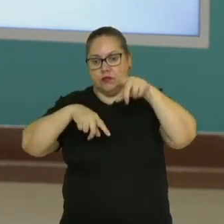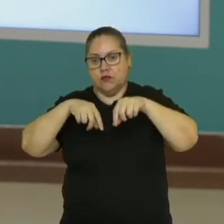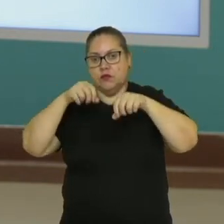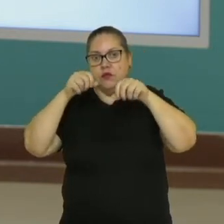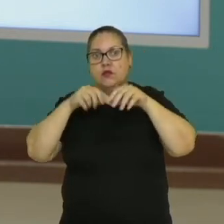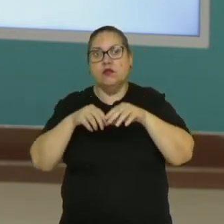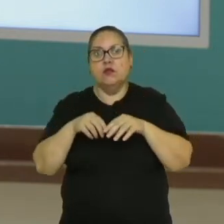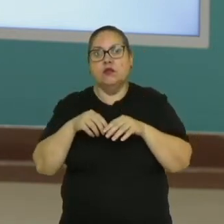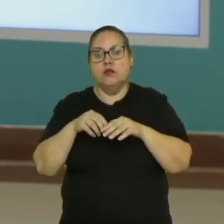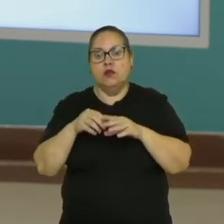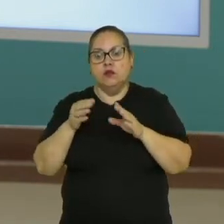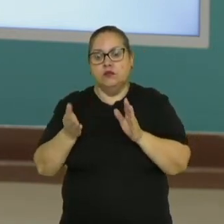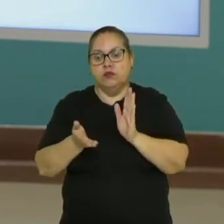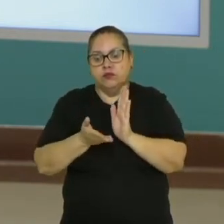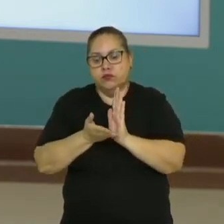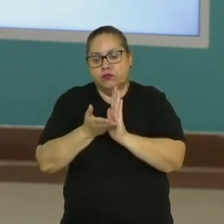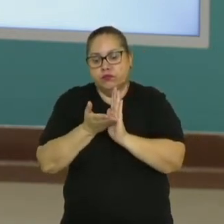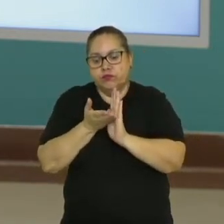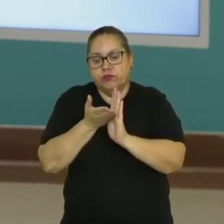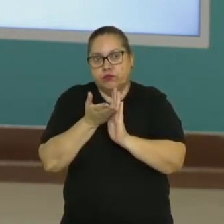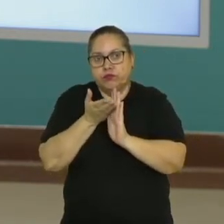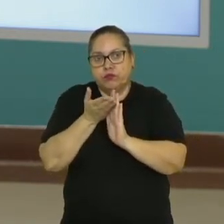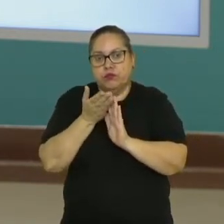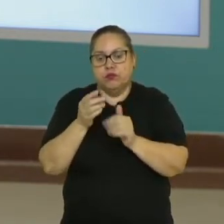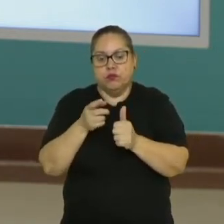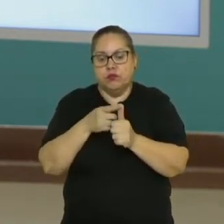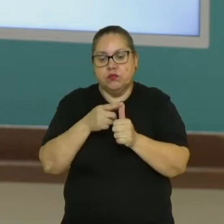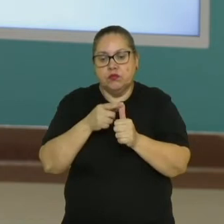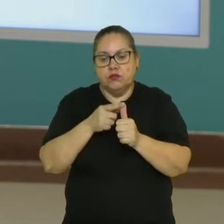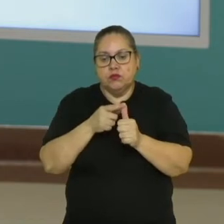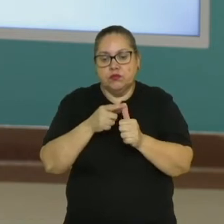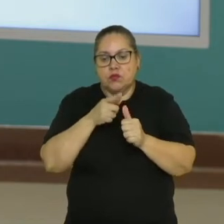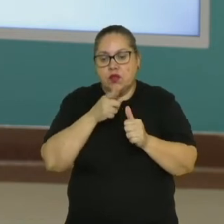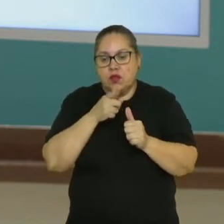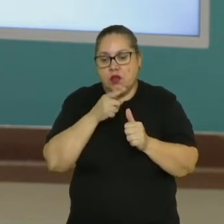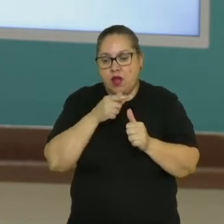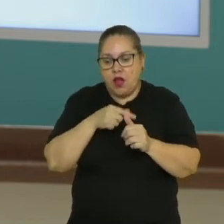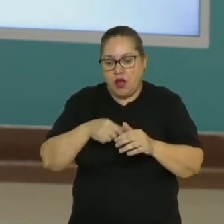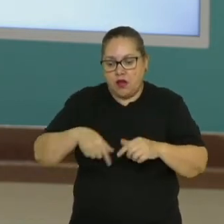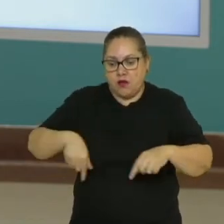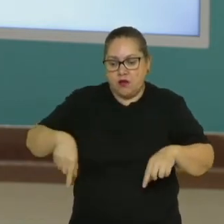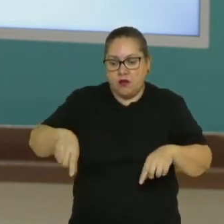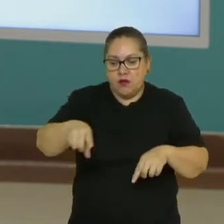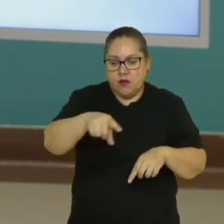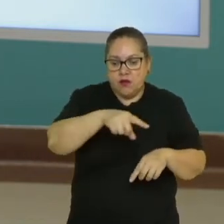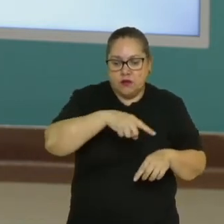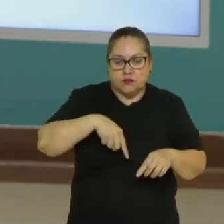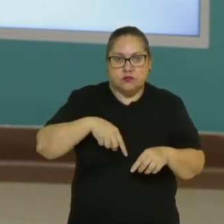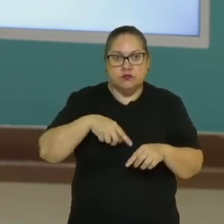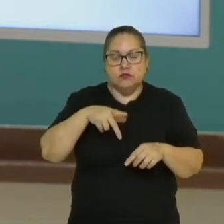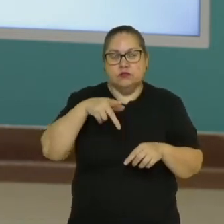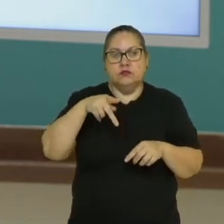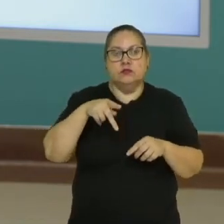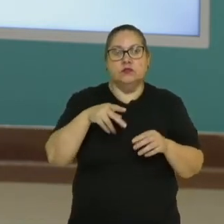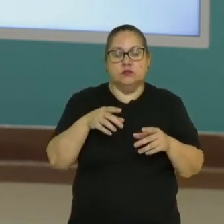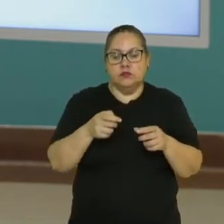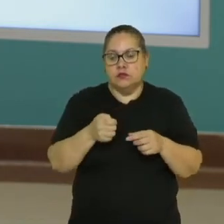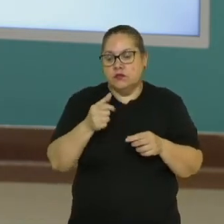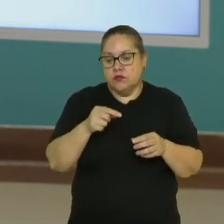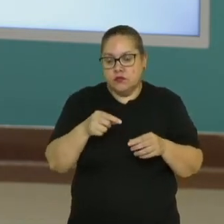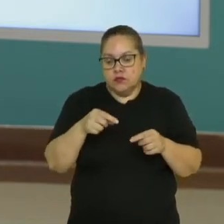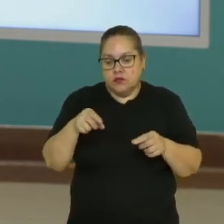Foi acumulando e formou primeiros corpos de água. Então, pequenas poças,